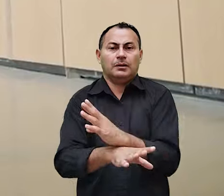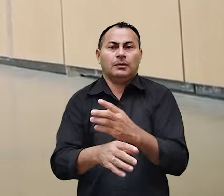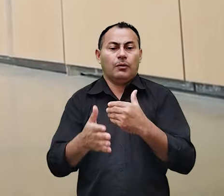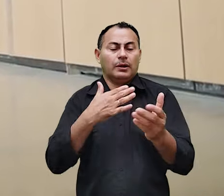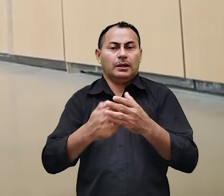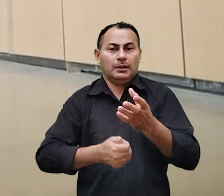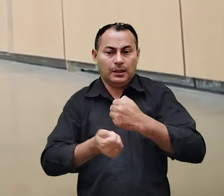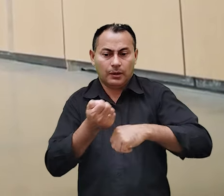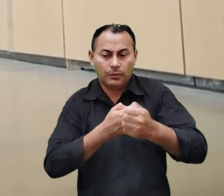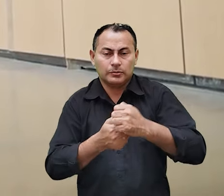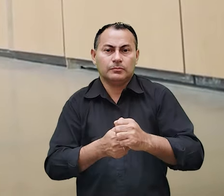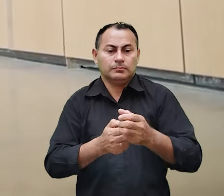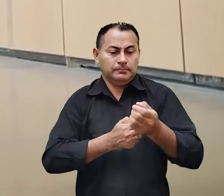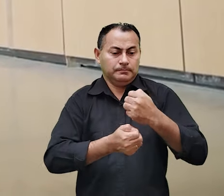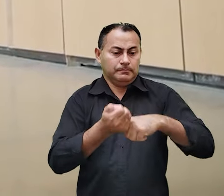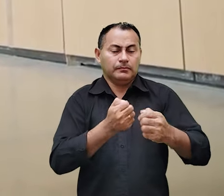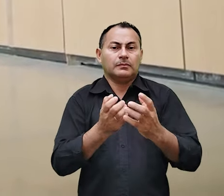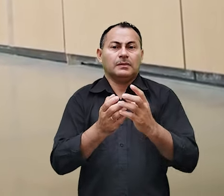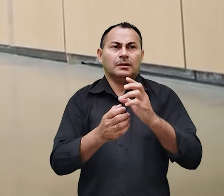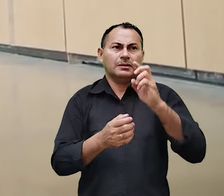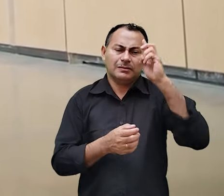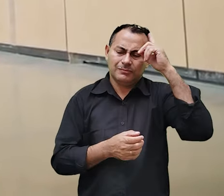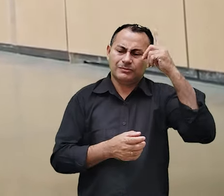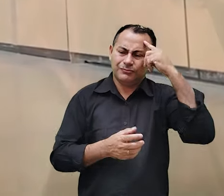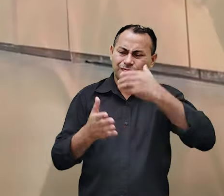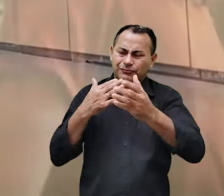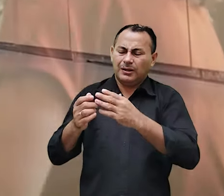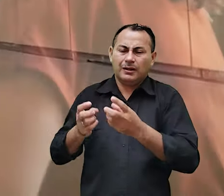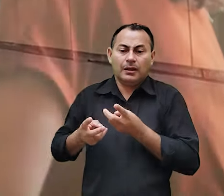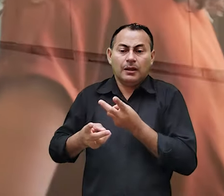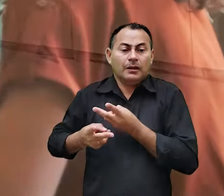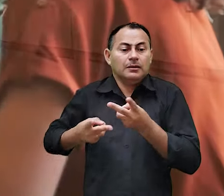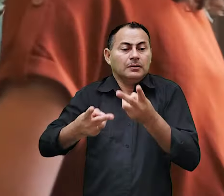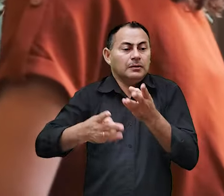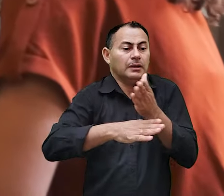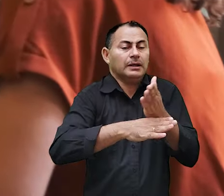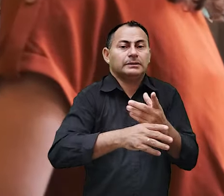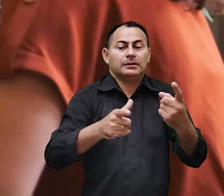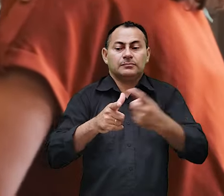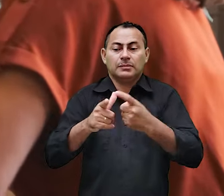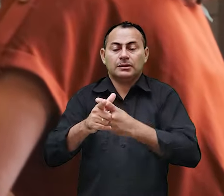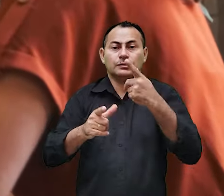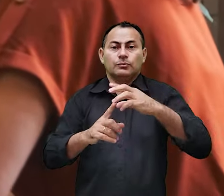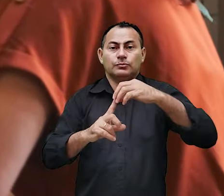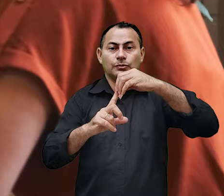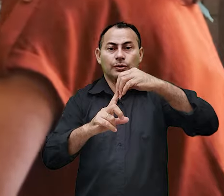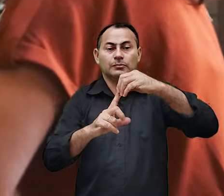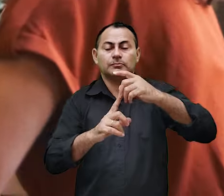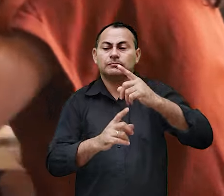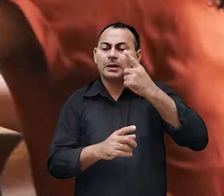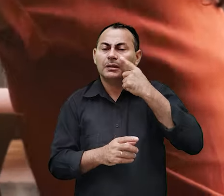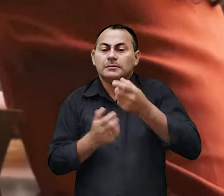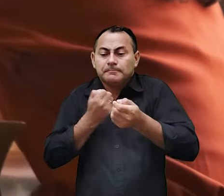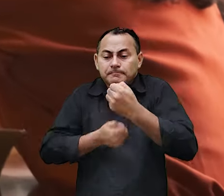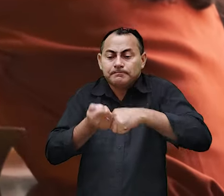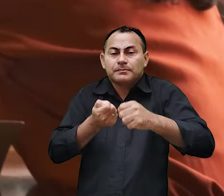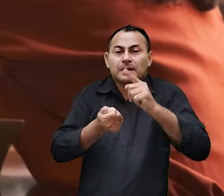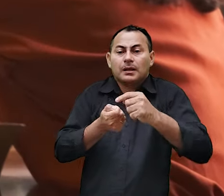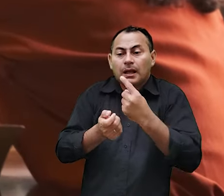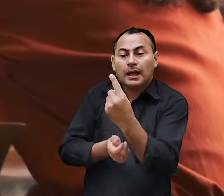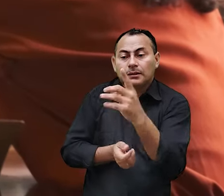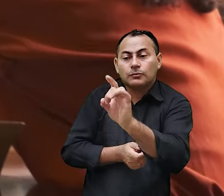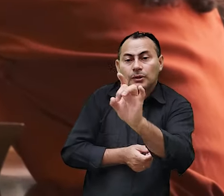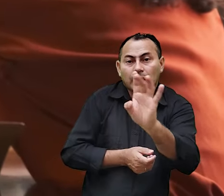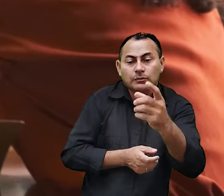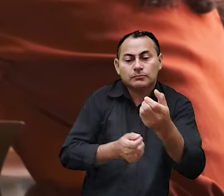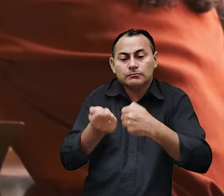muito para fechar qualquer negócio. O administrador astuto resolveu visitar todos aqueles que tinham débitos com o seu patrão. Ele